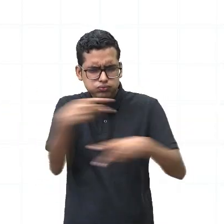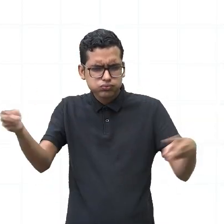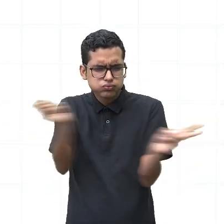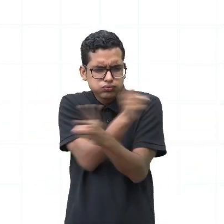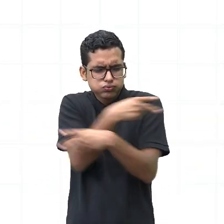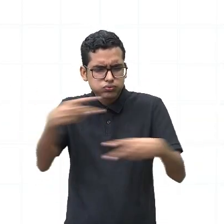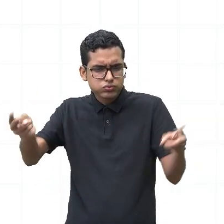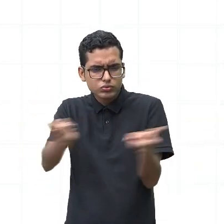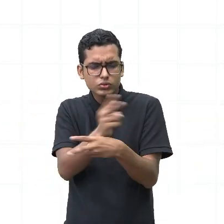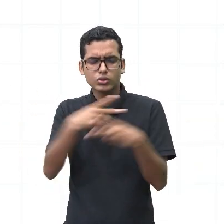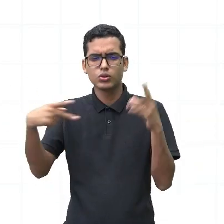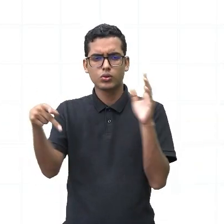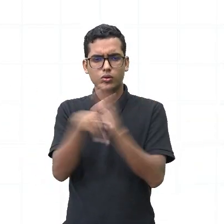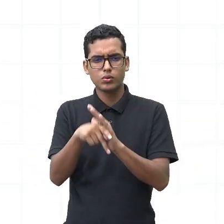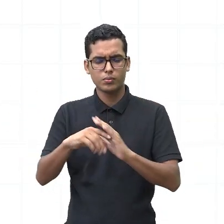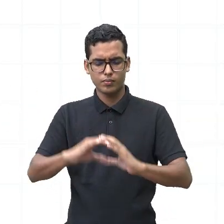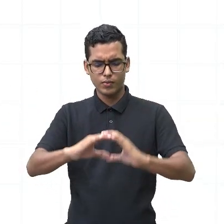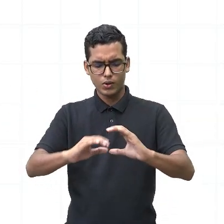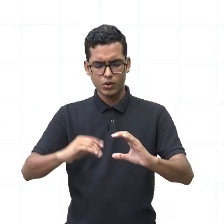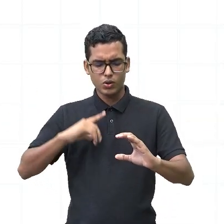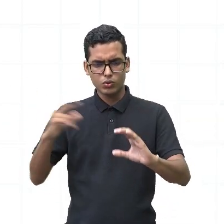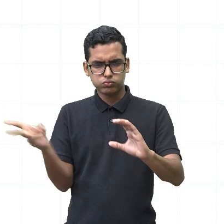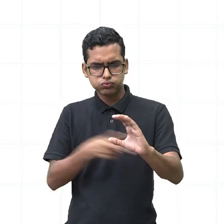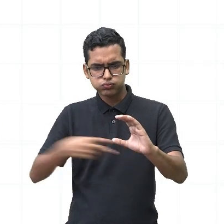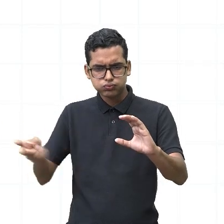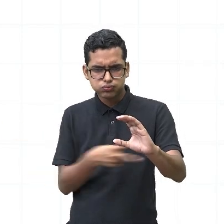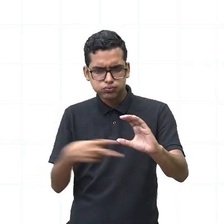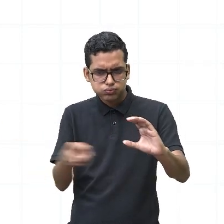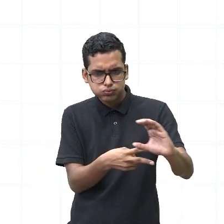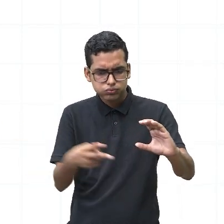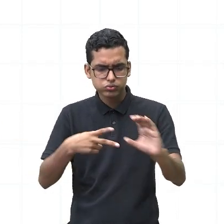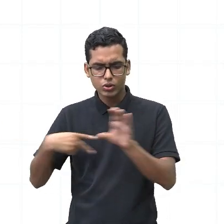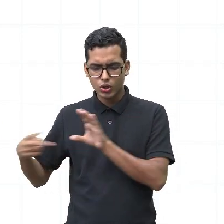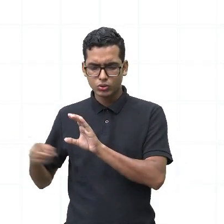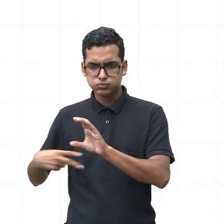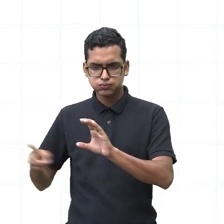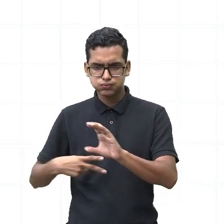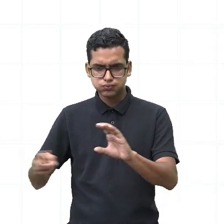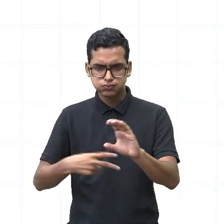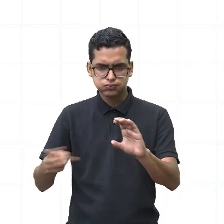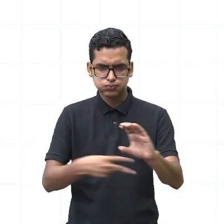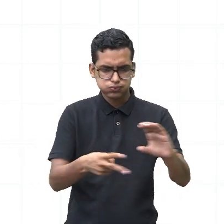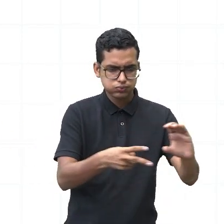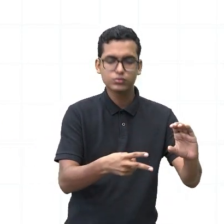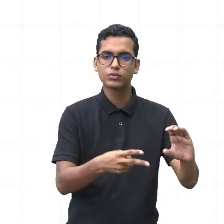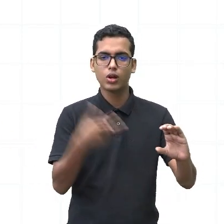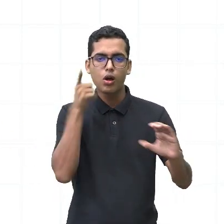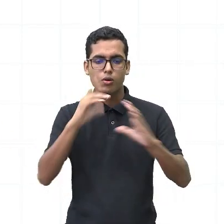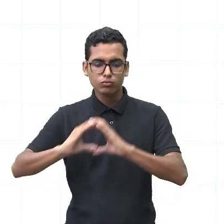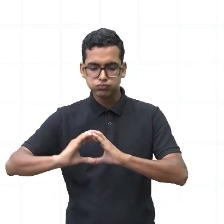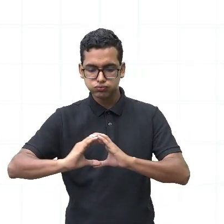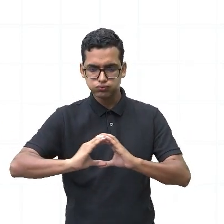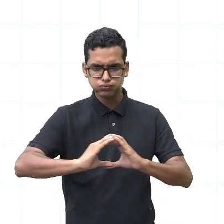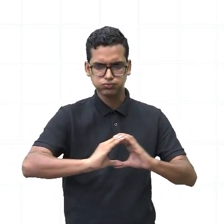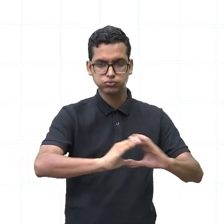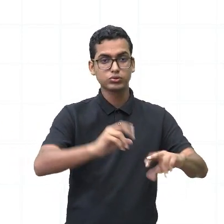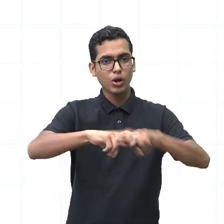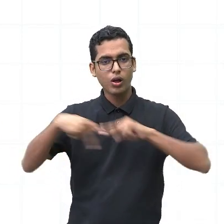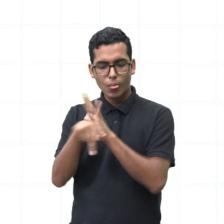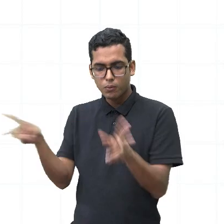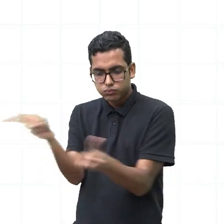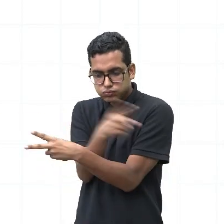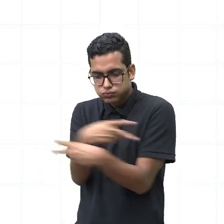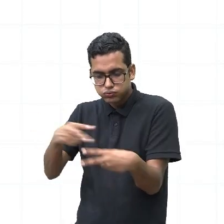abertura, uma brechinha ali debaixo das rochas, o vento acabava afastando as rochas. Então esse mistério